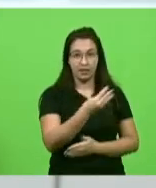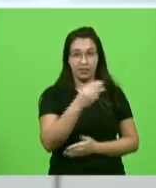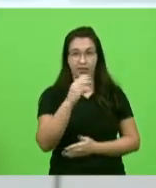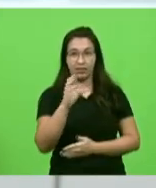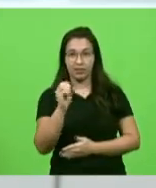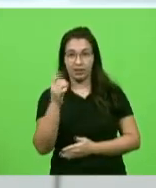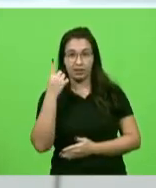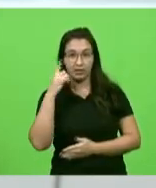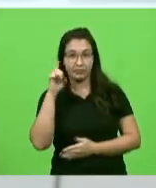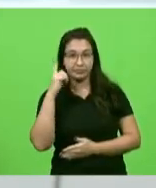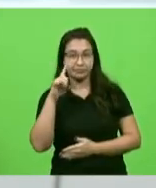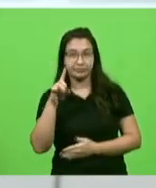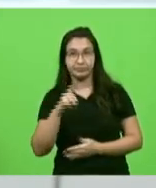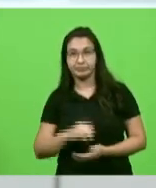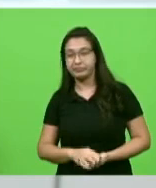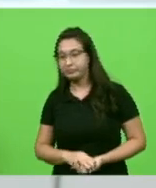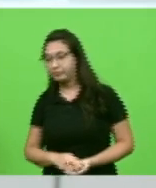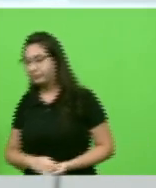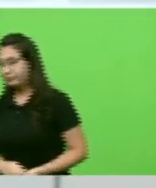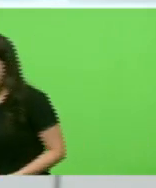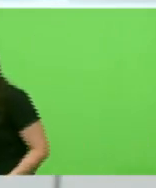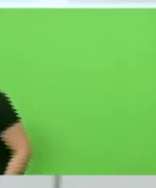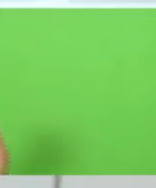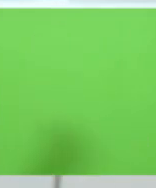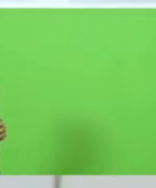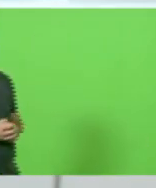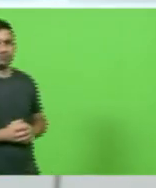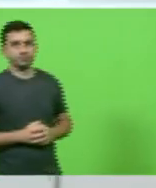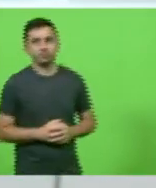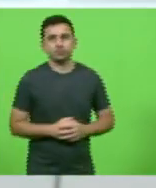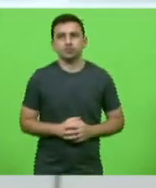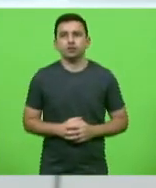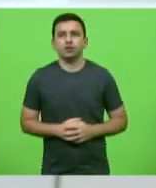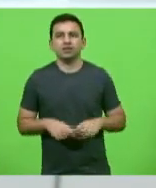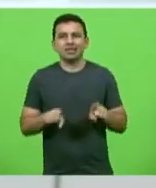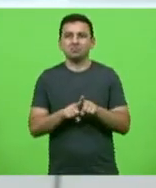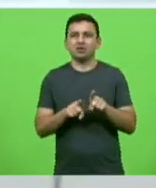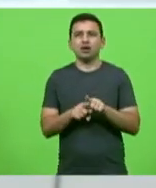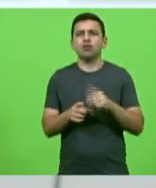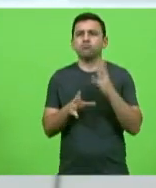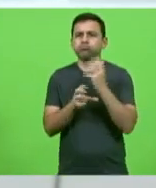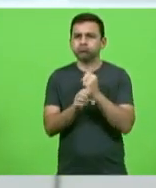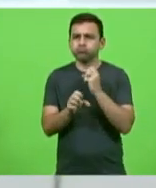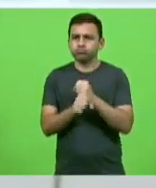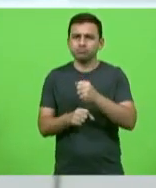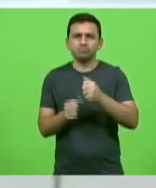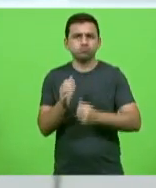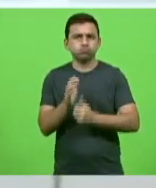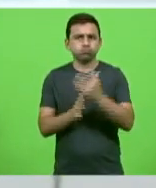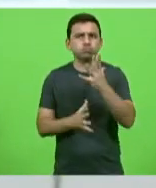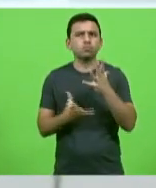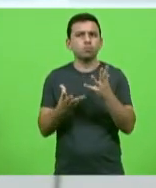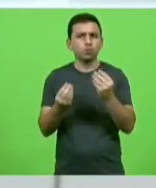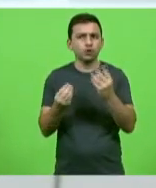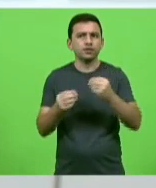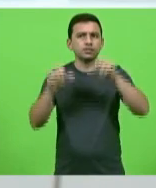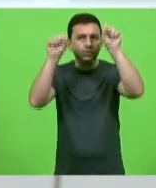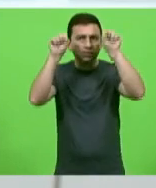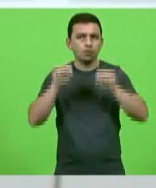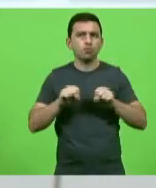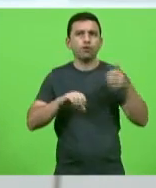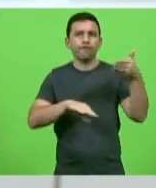depoimentos colhidos em incontáveis testemunhos que se apresentaram na comissão parlamentar de inquérito e que